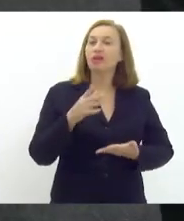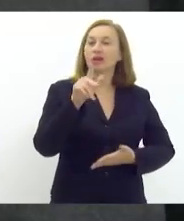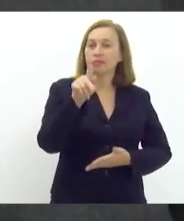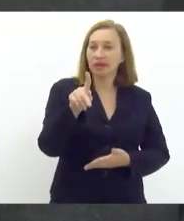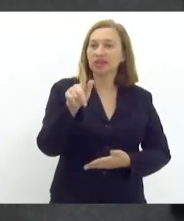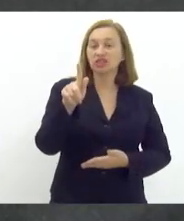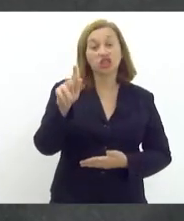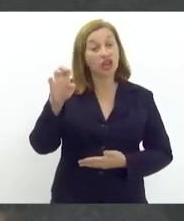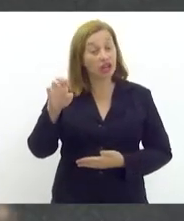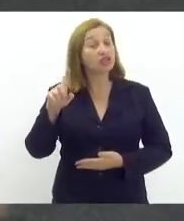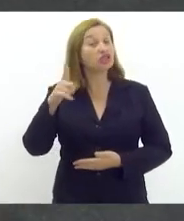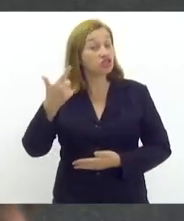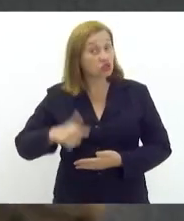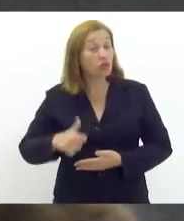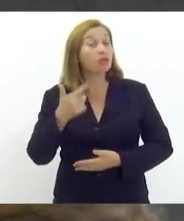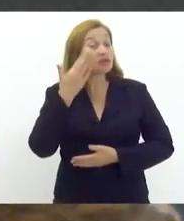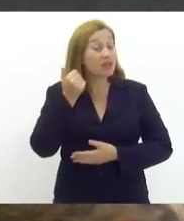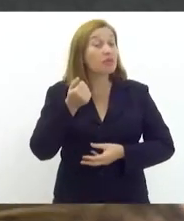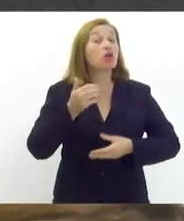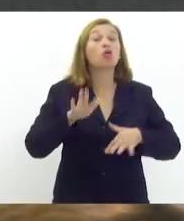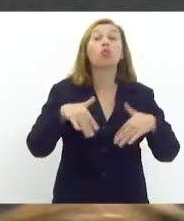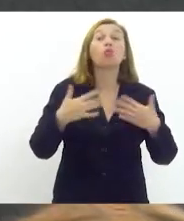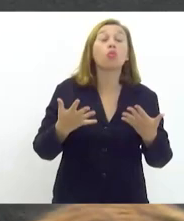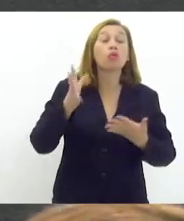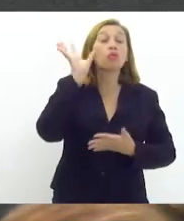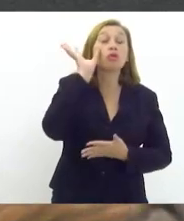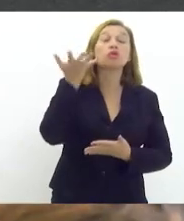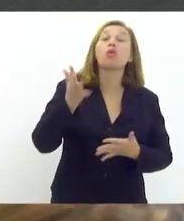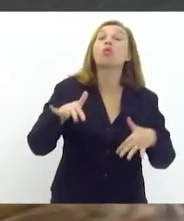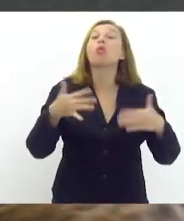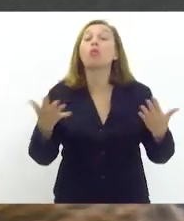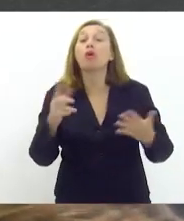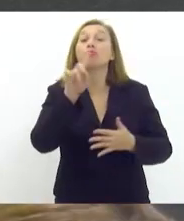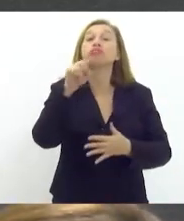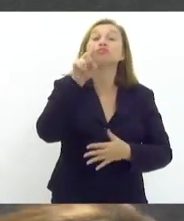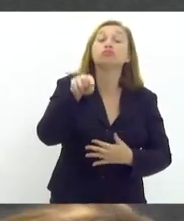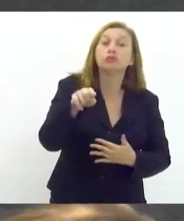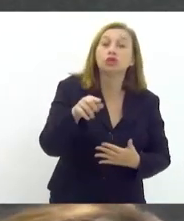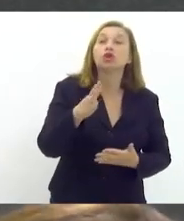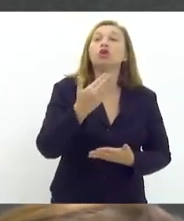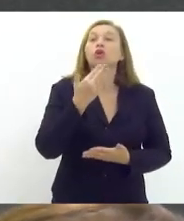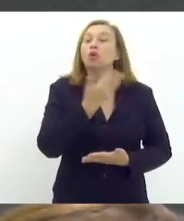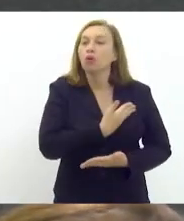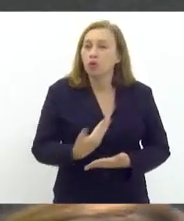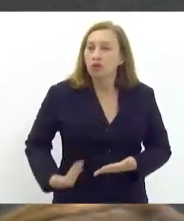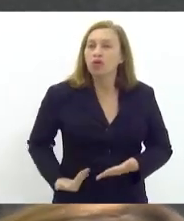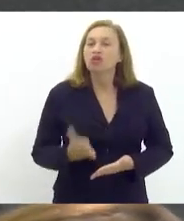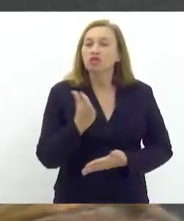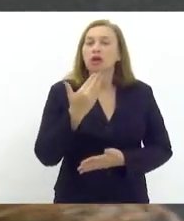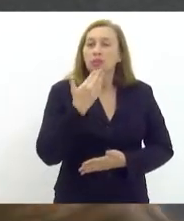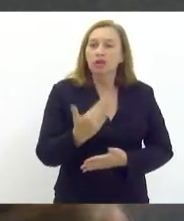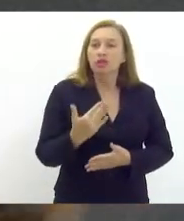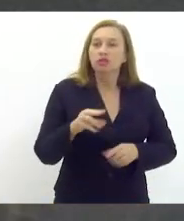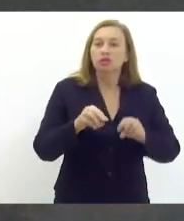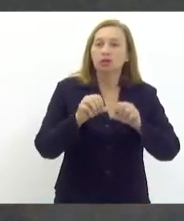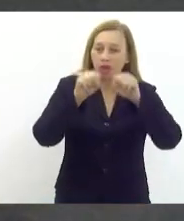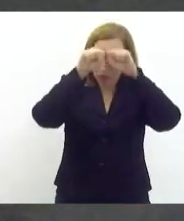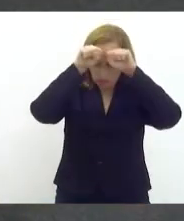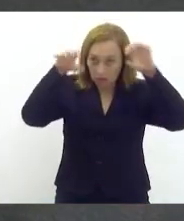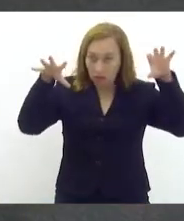pge novamente para saber qual é a solução que o governo já pedimos ao Tribunal de Justiça